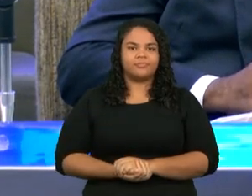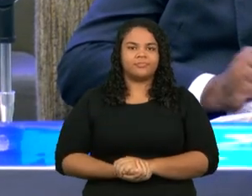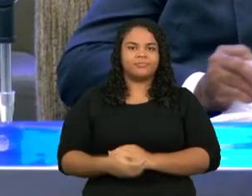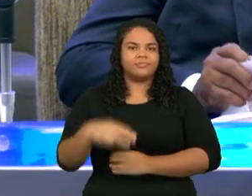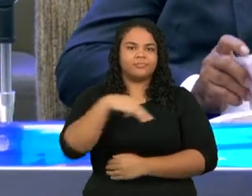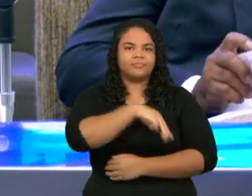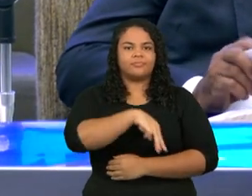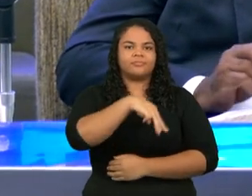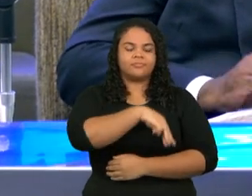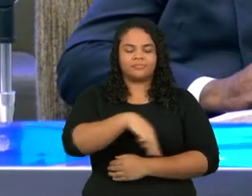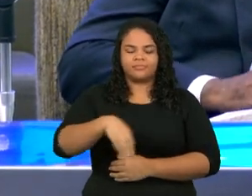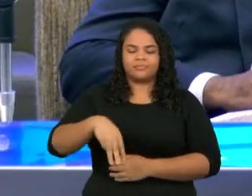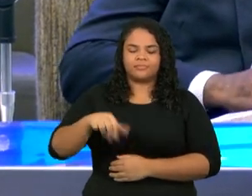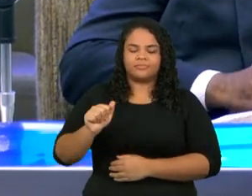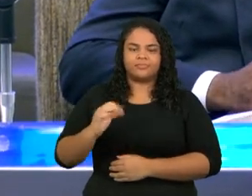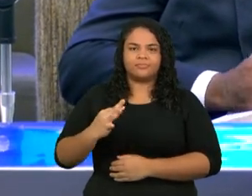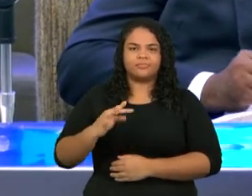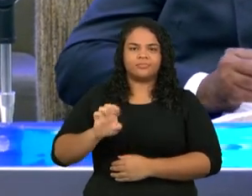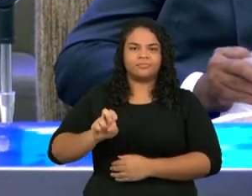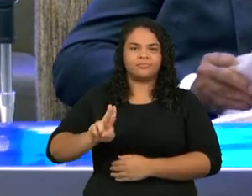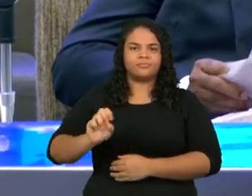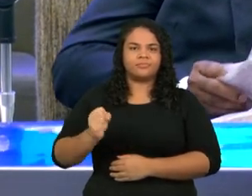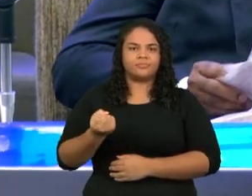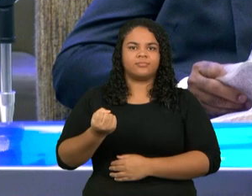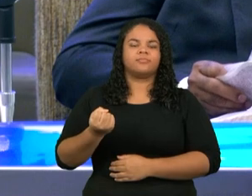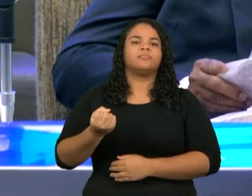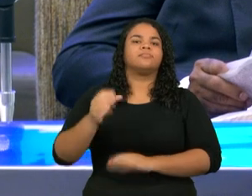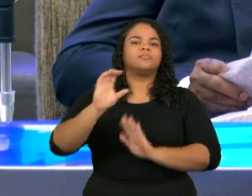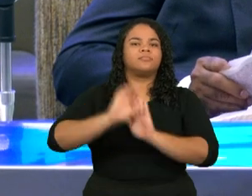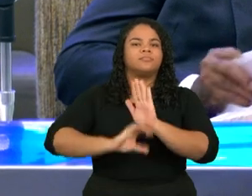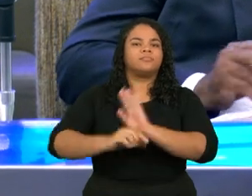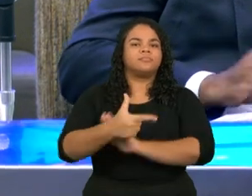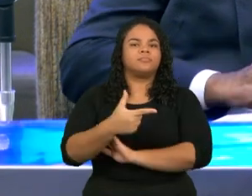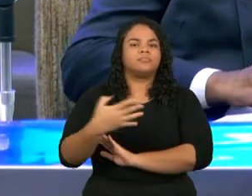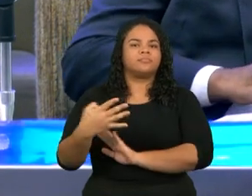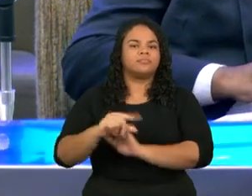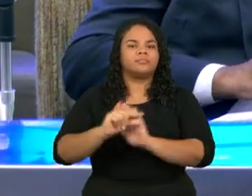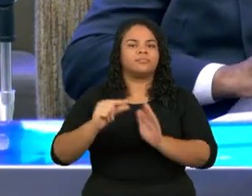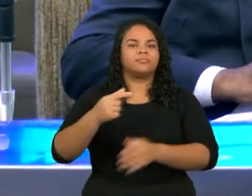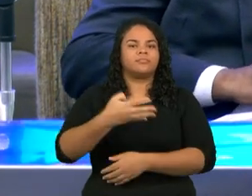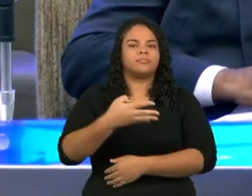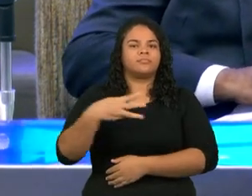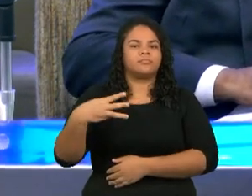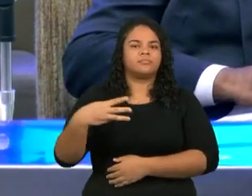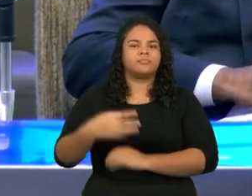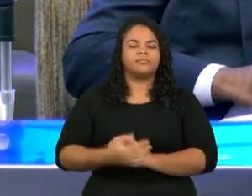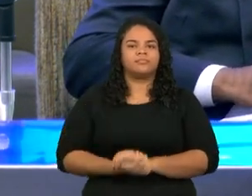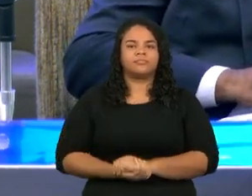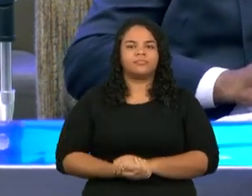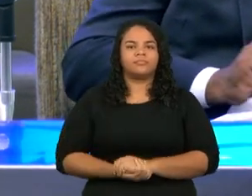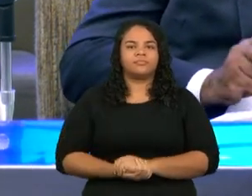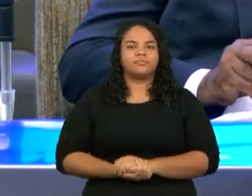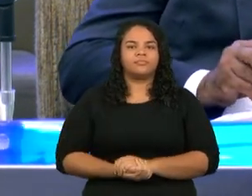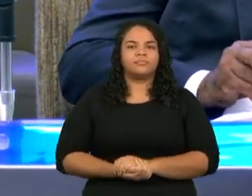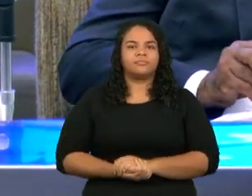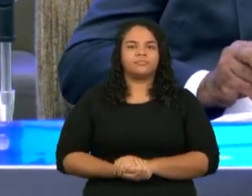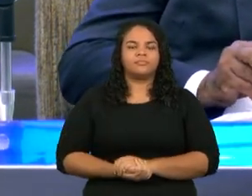24 e Versículo Capítulo 24 Versículo 43